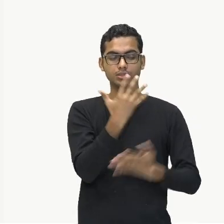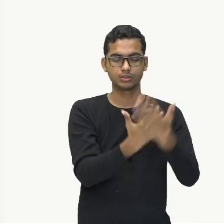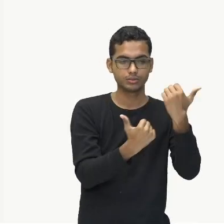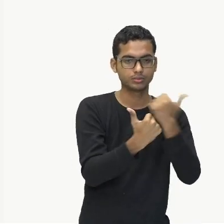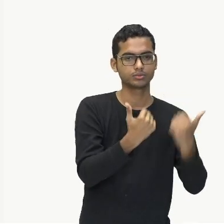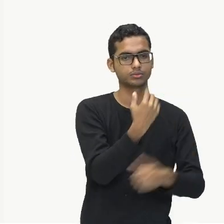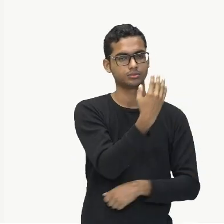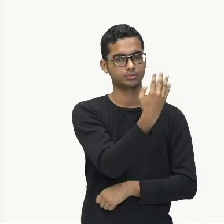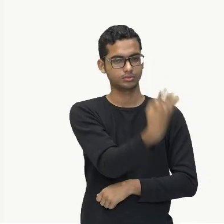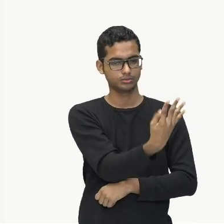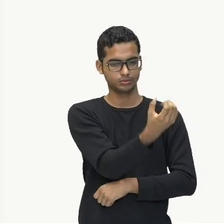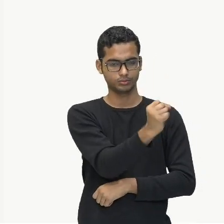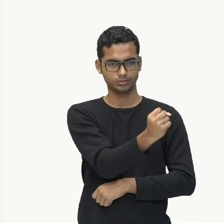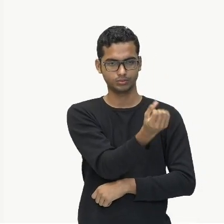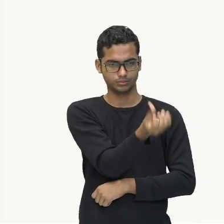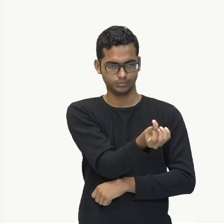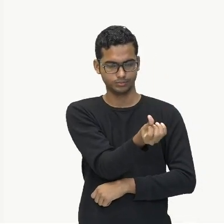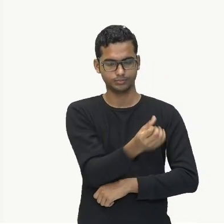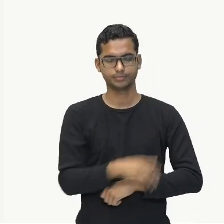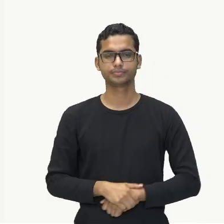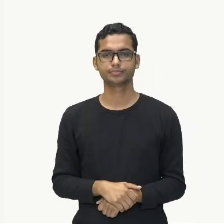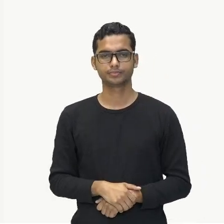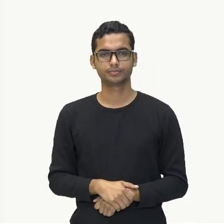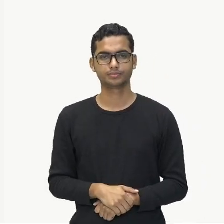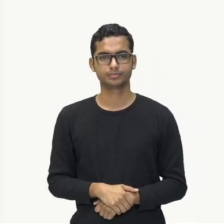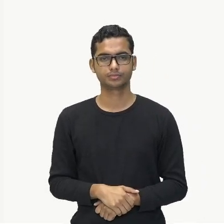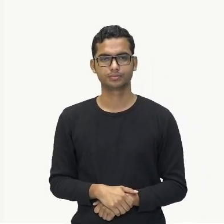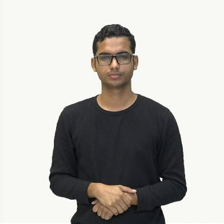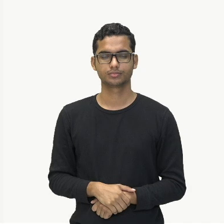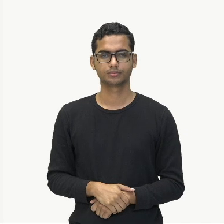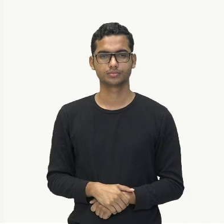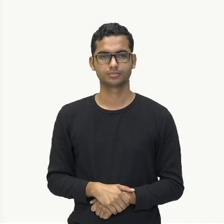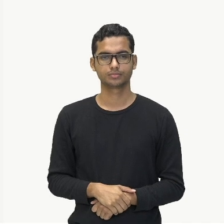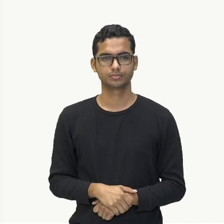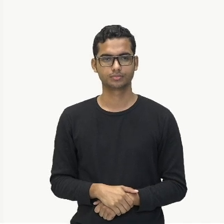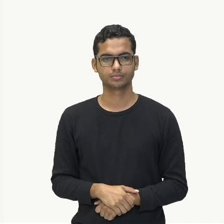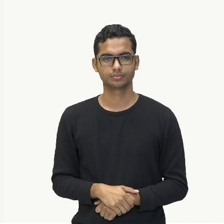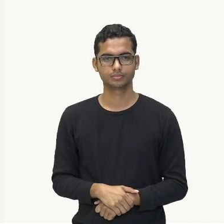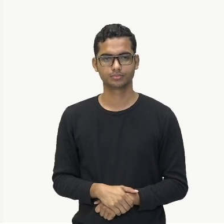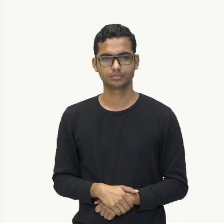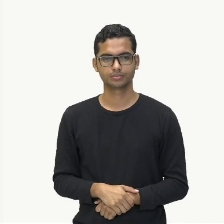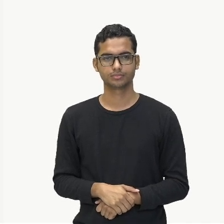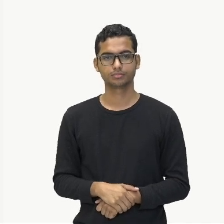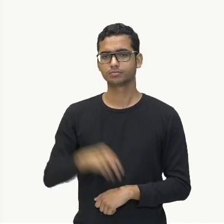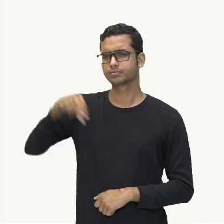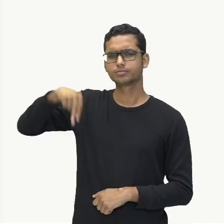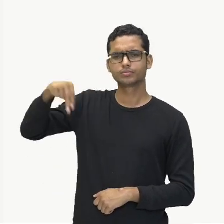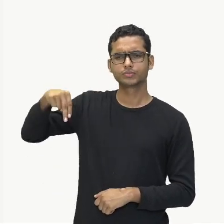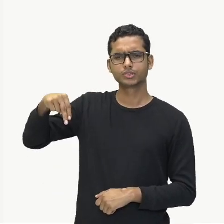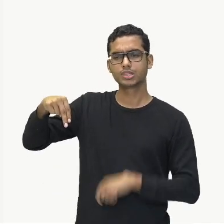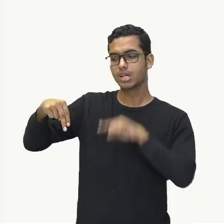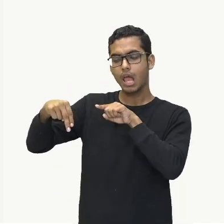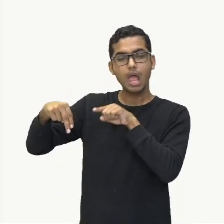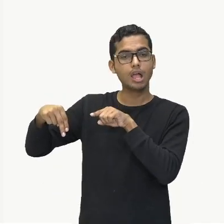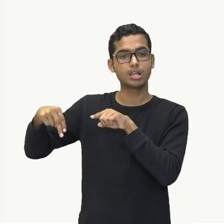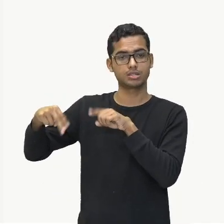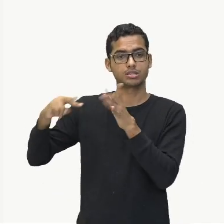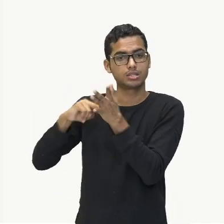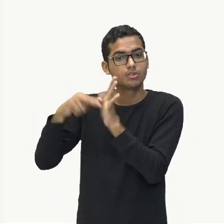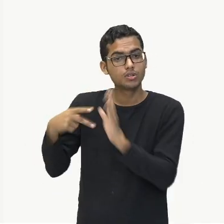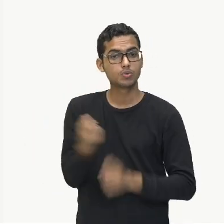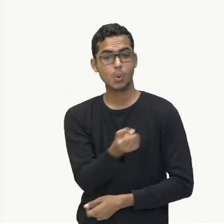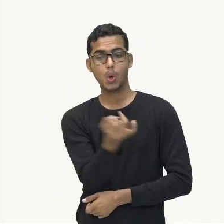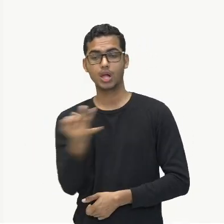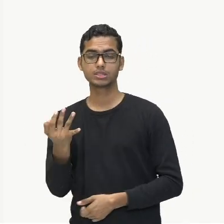486, tá? Esse N aqui é a quantidade de termos que eu tenho na minha